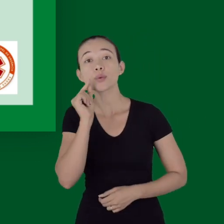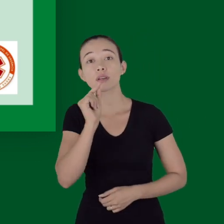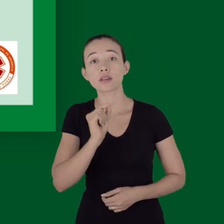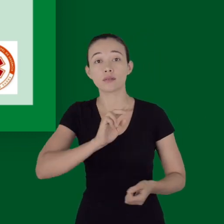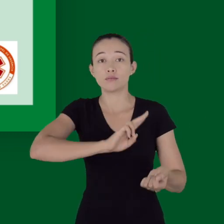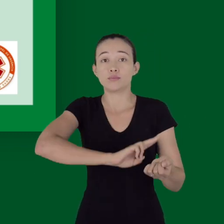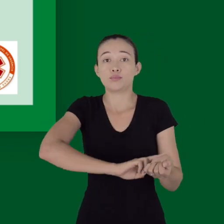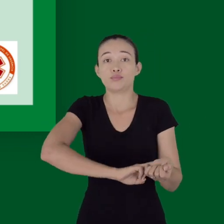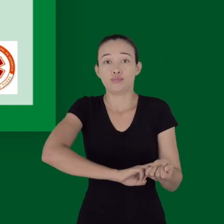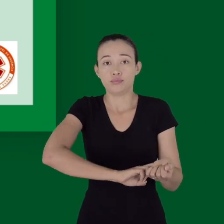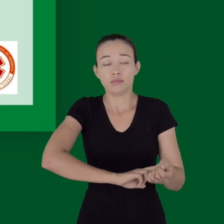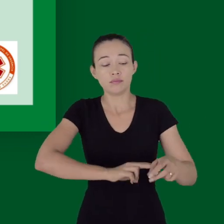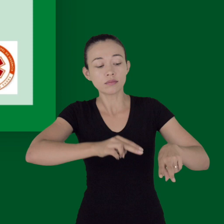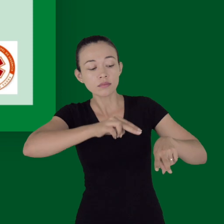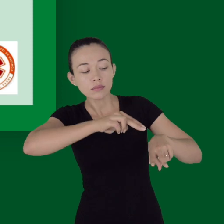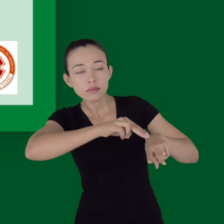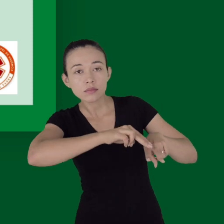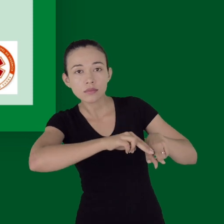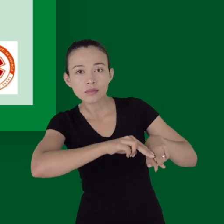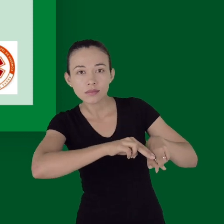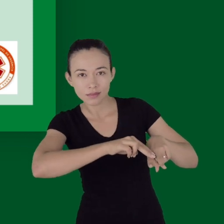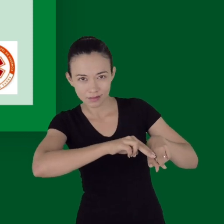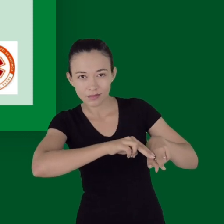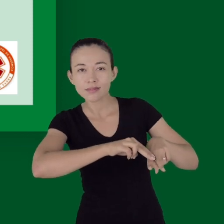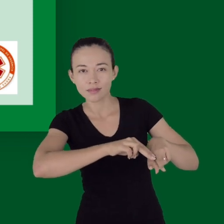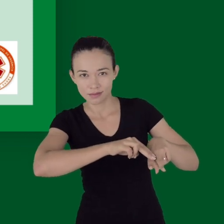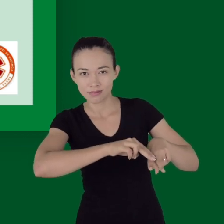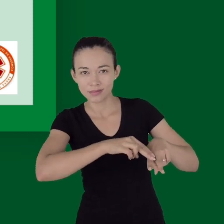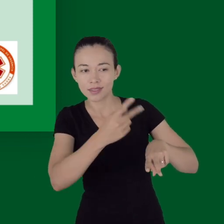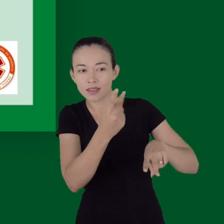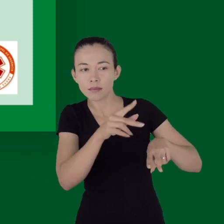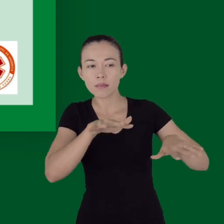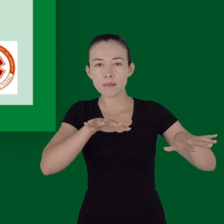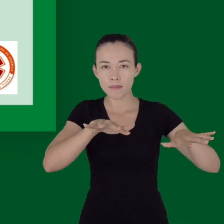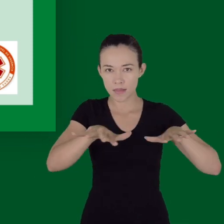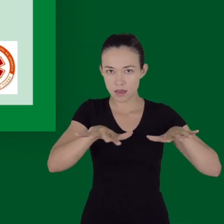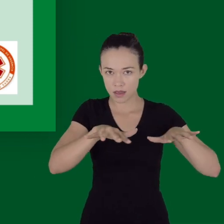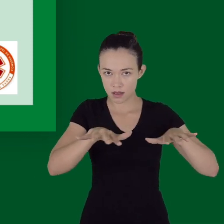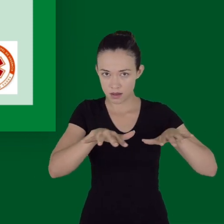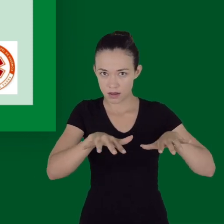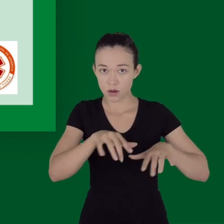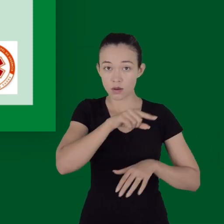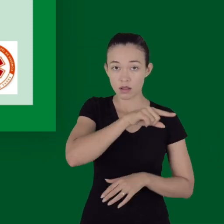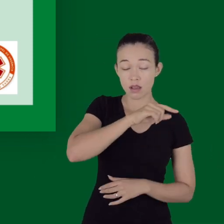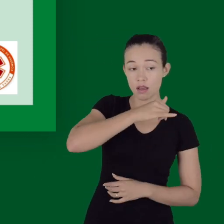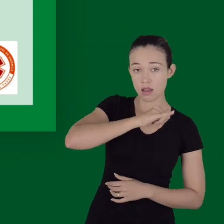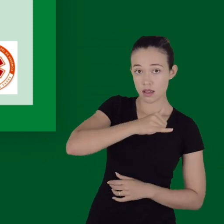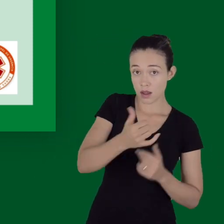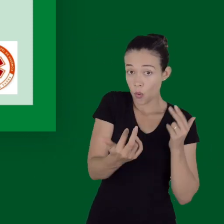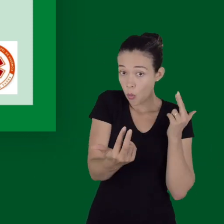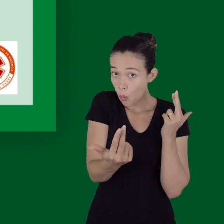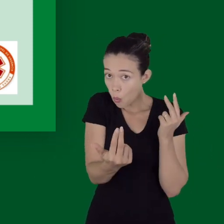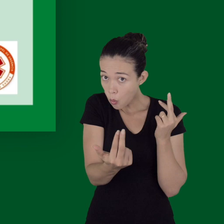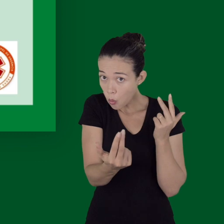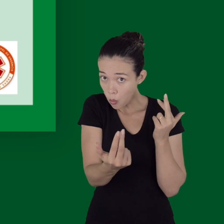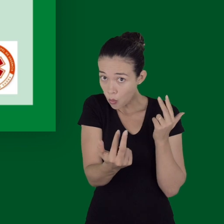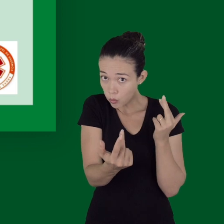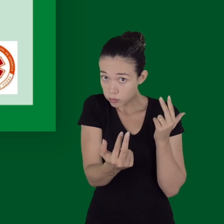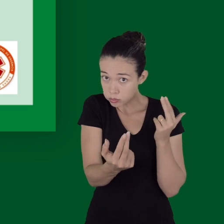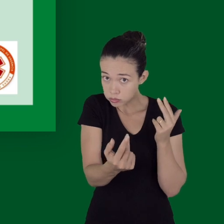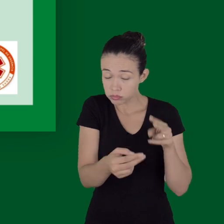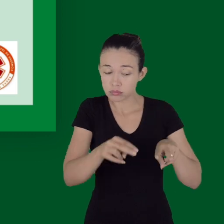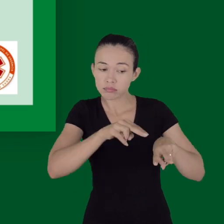necessário que se cheque a captura mecânica. Para tal, sempre se checa o pulso femoral do paciente e se observa se a